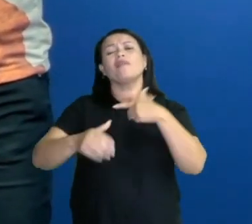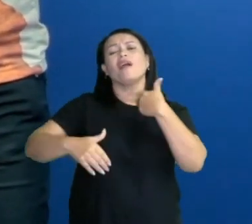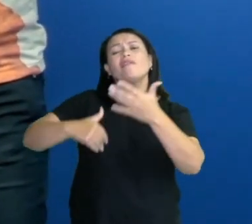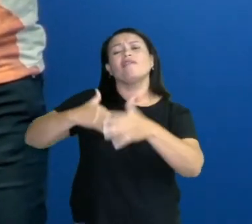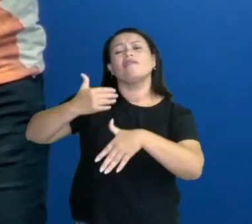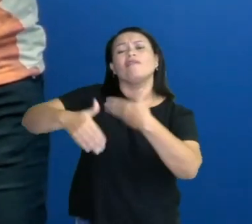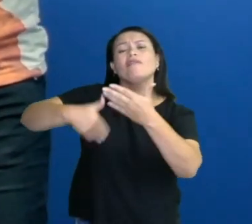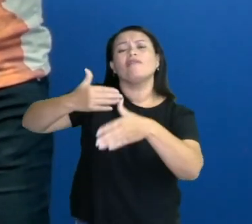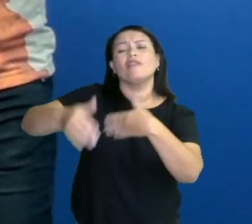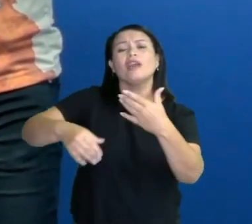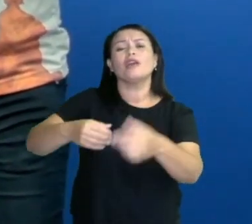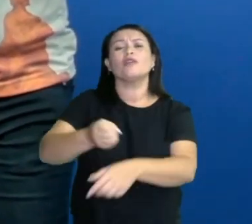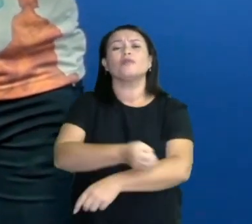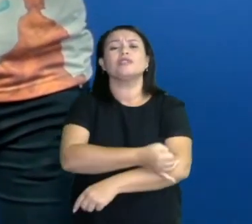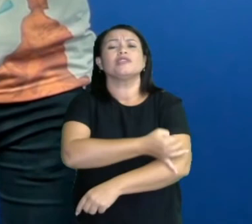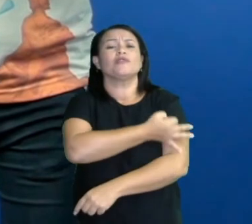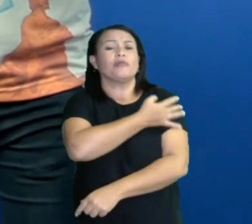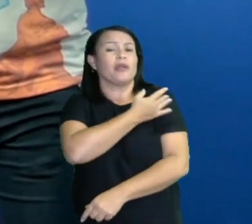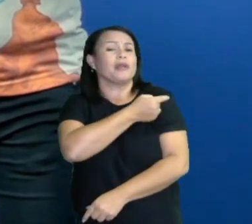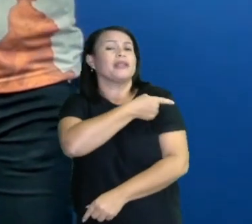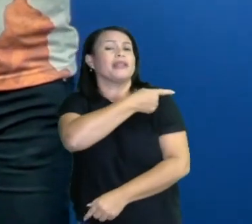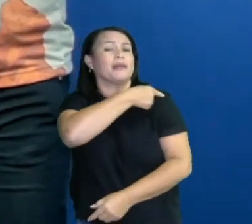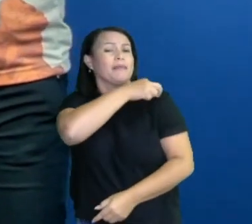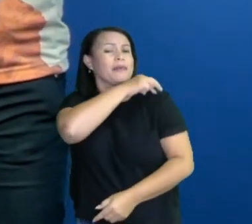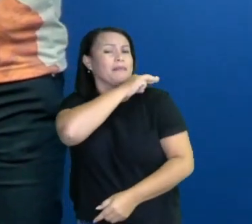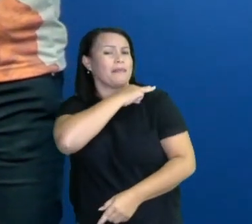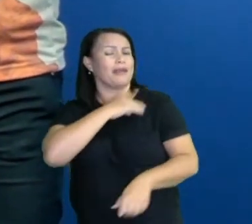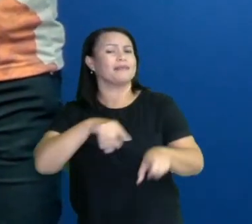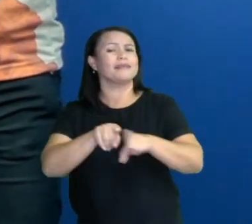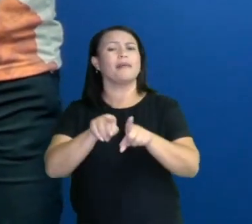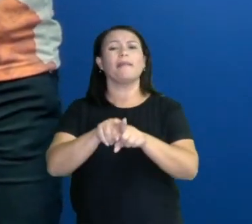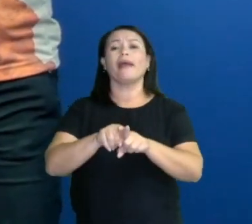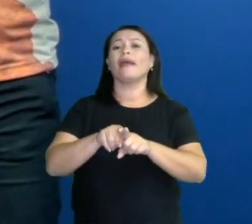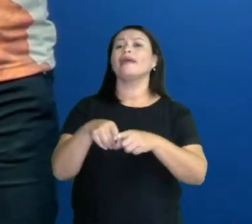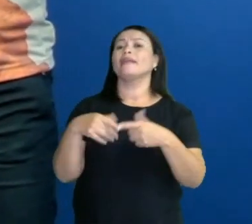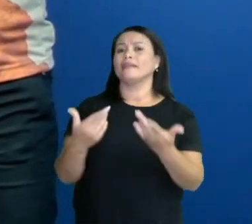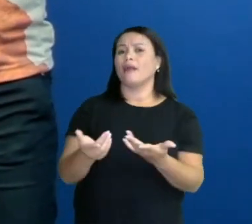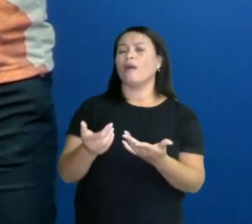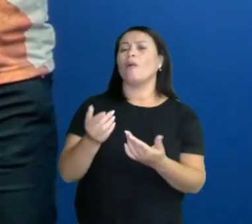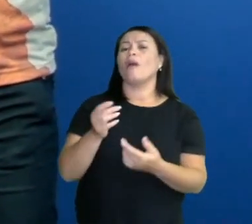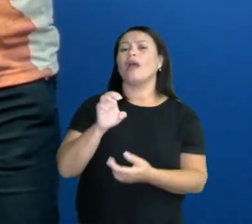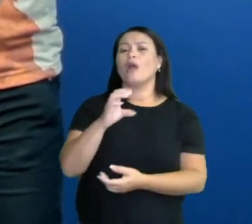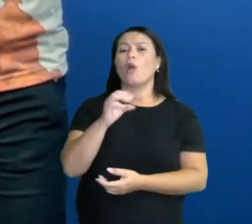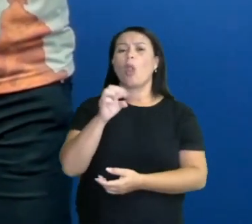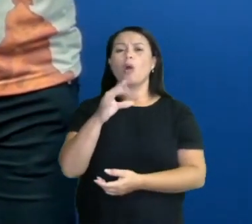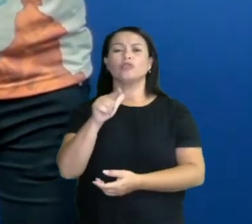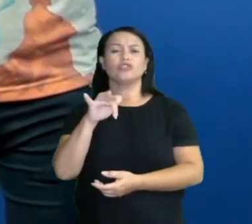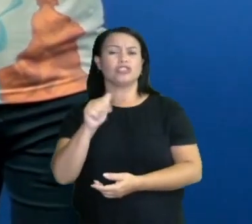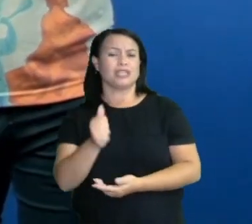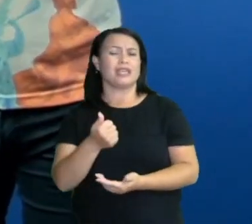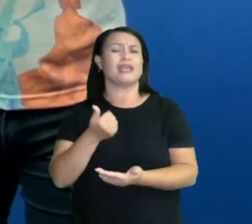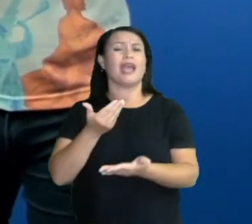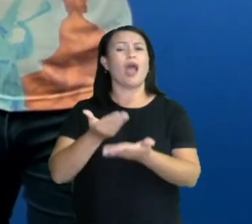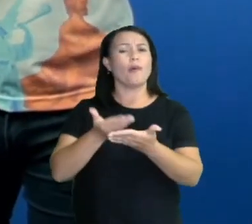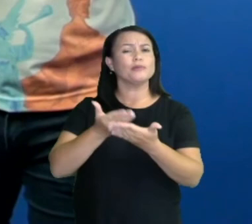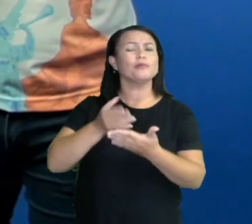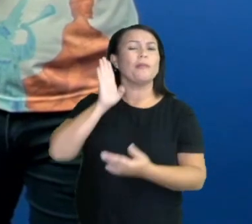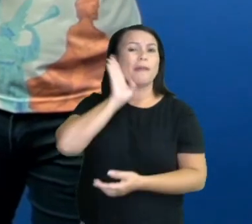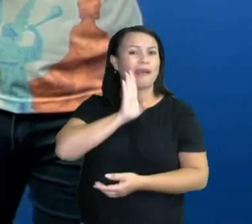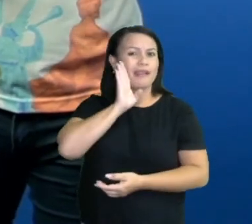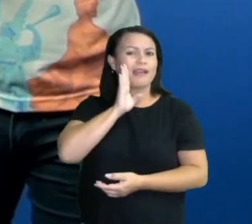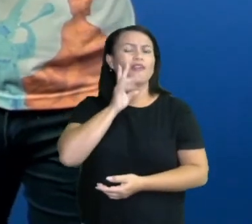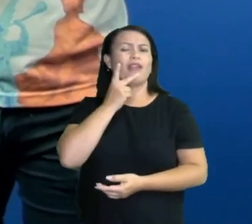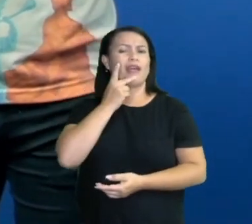do seu ensino fundamental e do seu ensino médio também. Ecologia é um assunto muito bacana e que não se encerra por aqui. Falaremos muito mais sobre